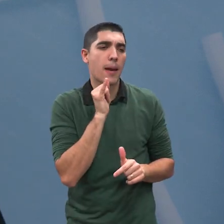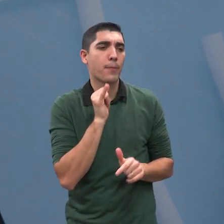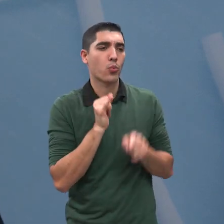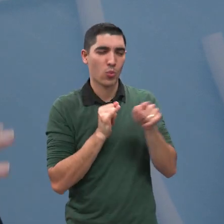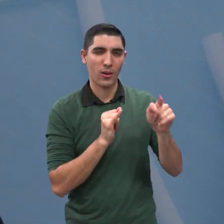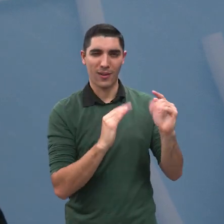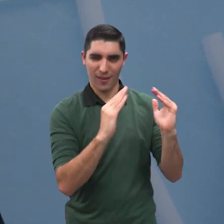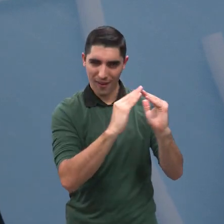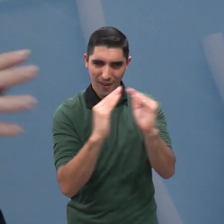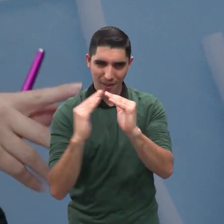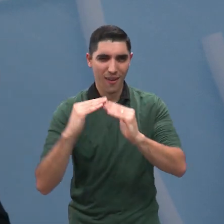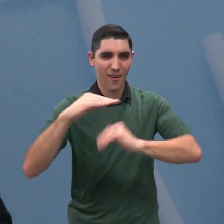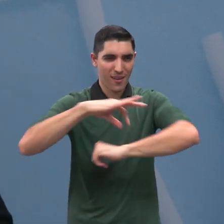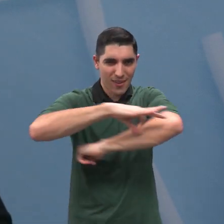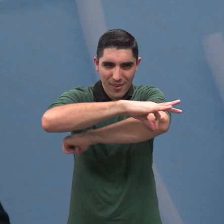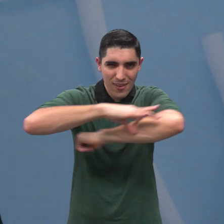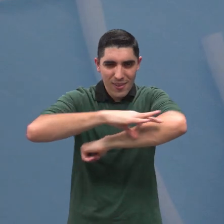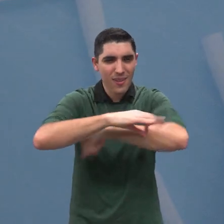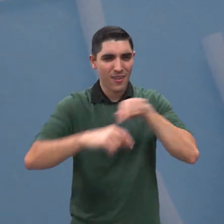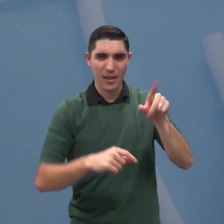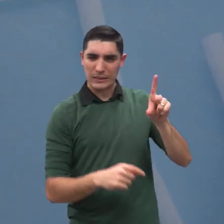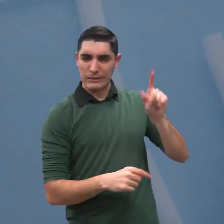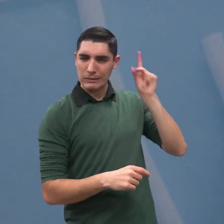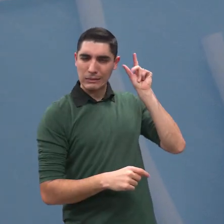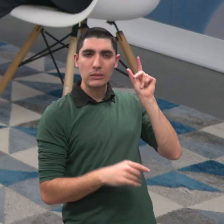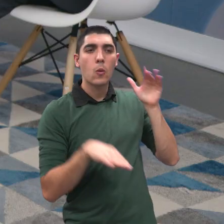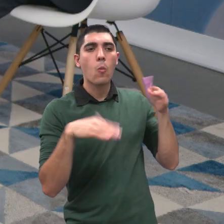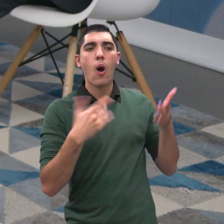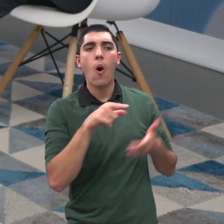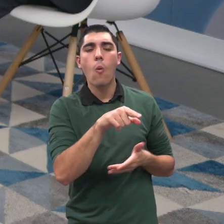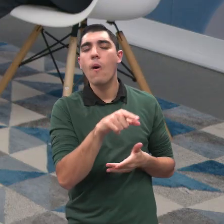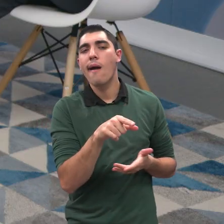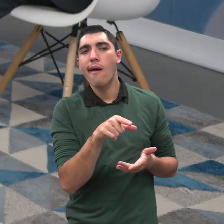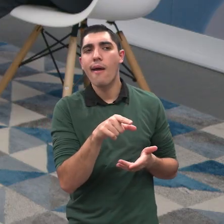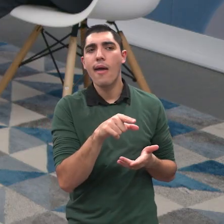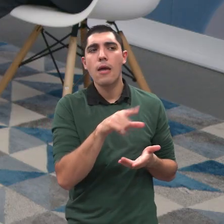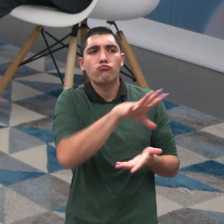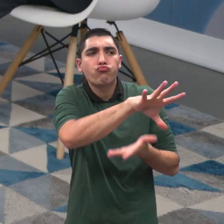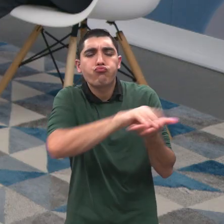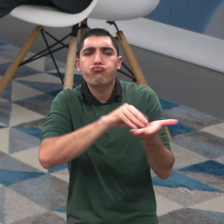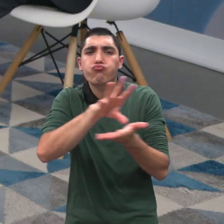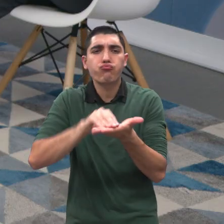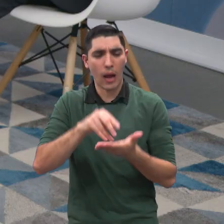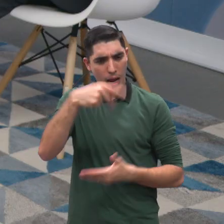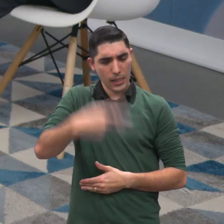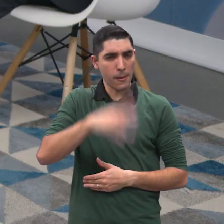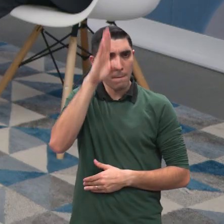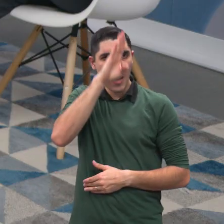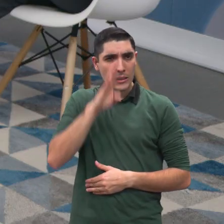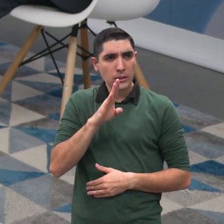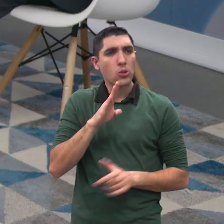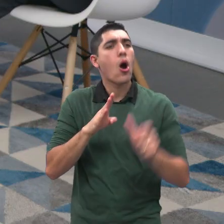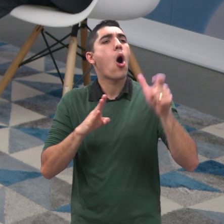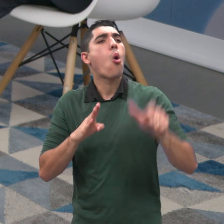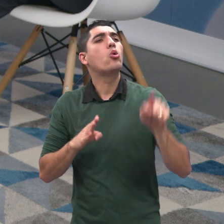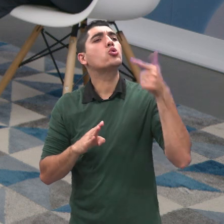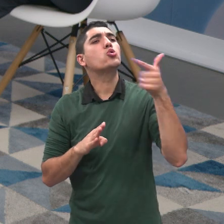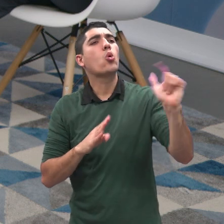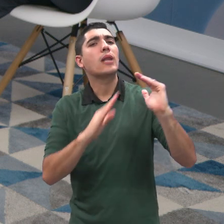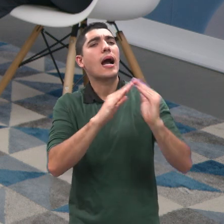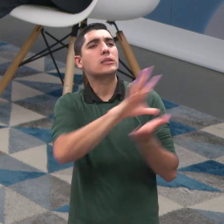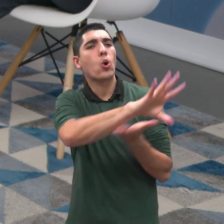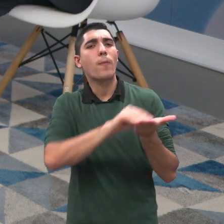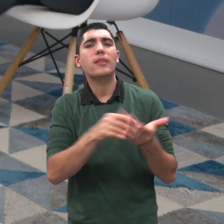mesmo, né? Nesses estilos mais antigos, sobretudo, assim, foram herdadas arquiteturas de